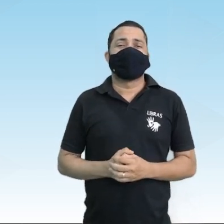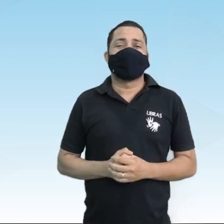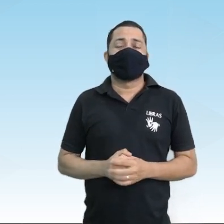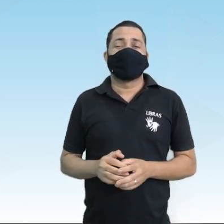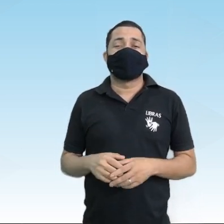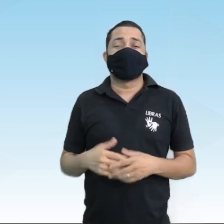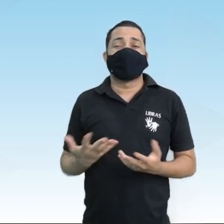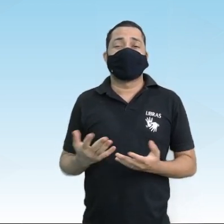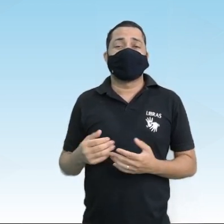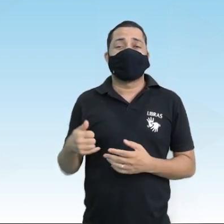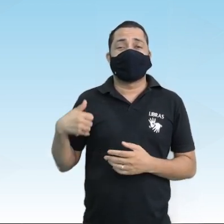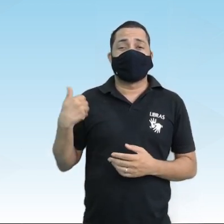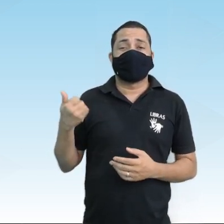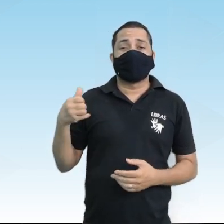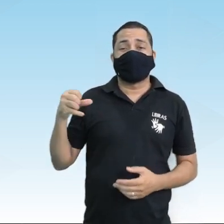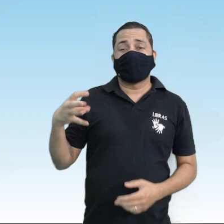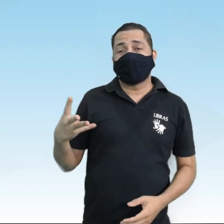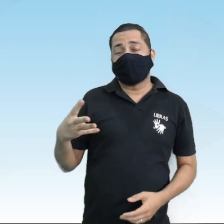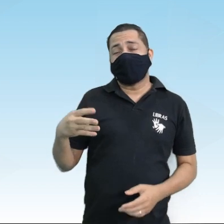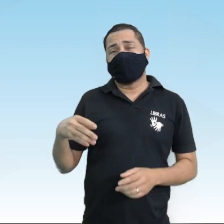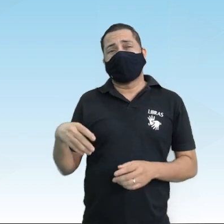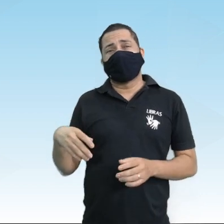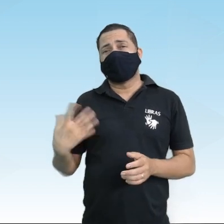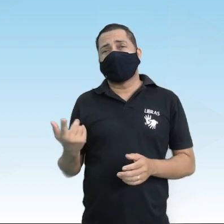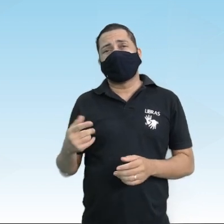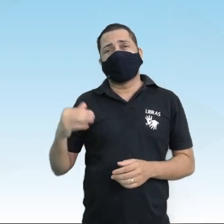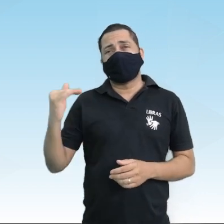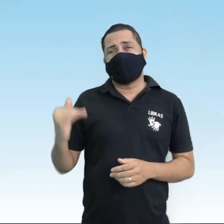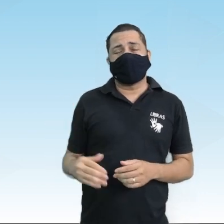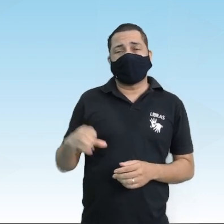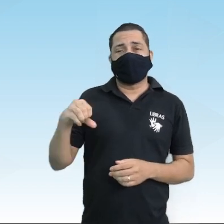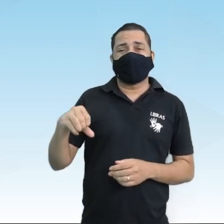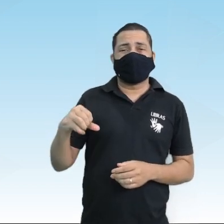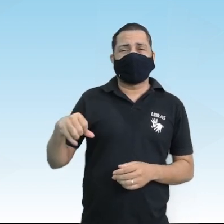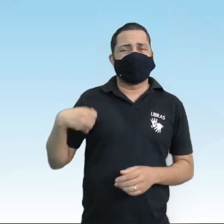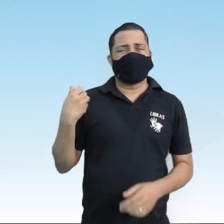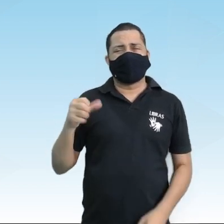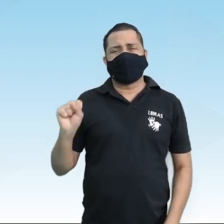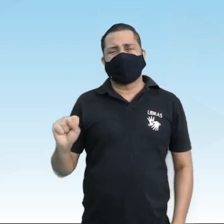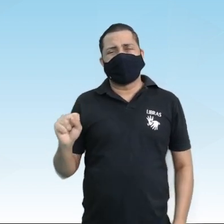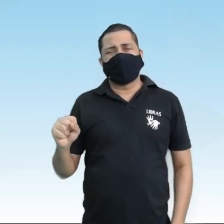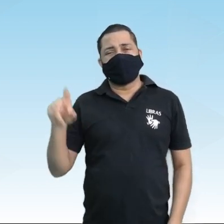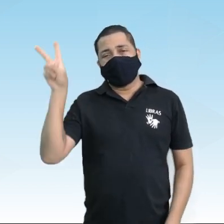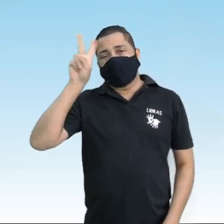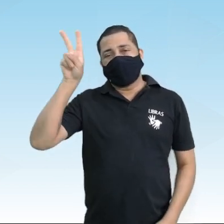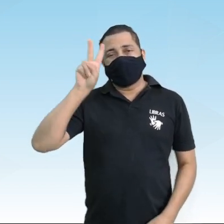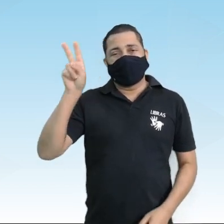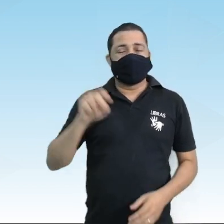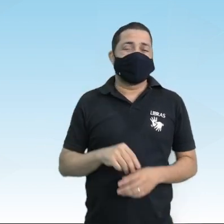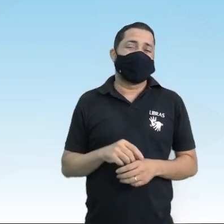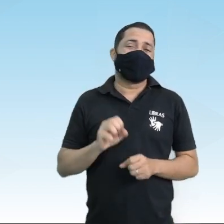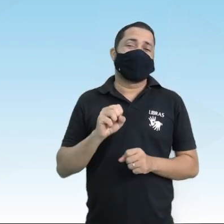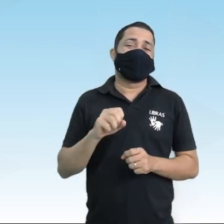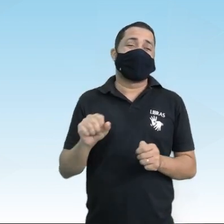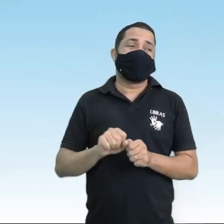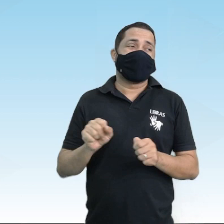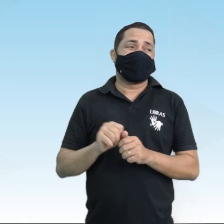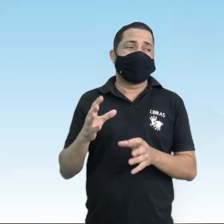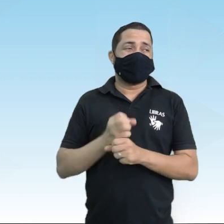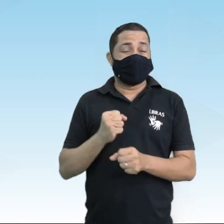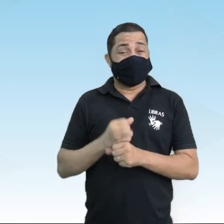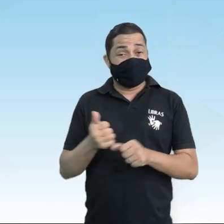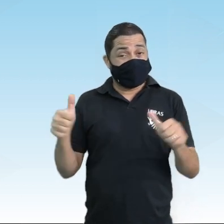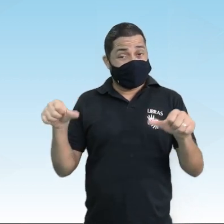Então aí 14 menos 9 vai dar uns 8 anos de idade. Enfim, professor de história fazendo conta uma desgraça.